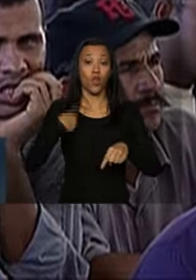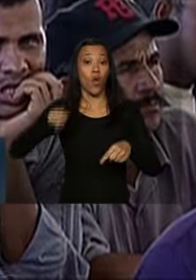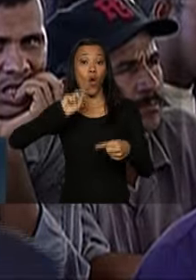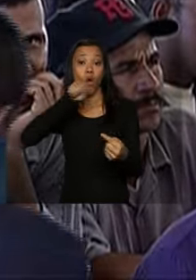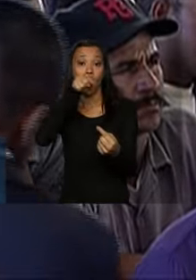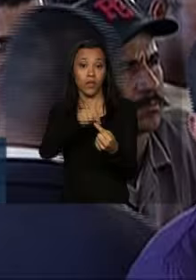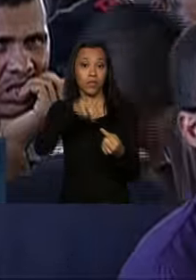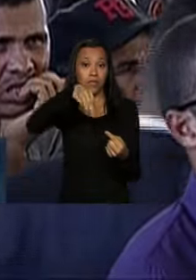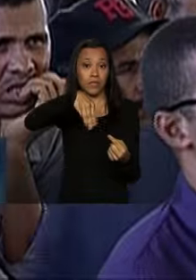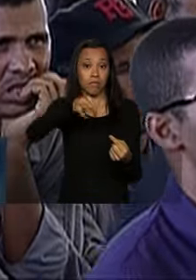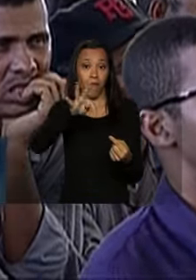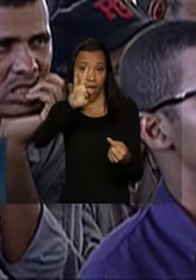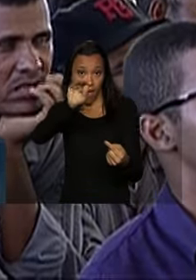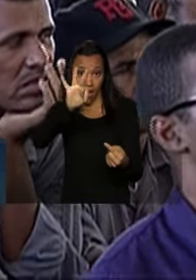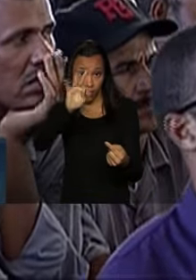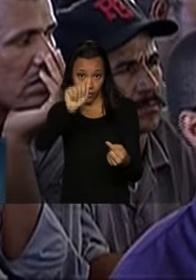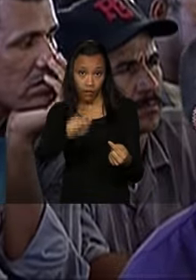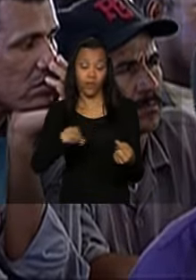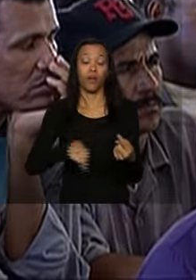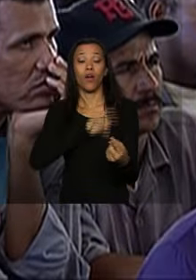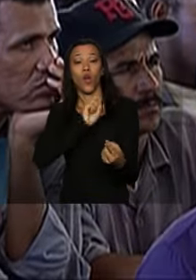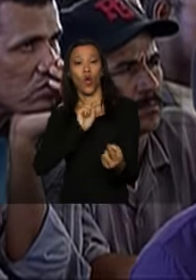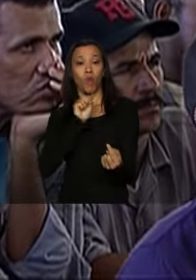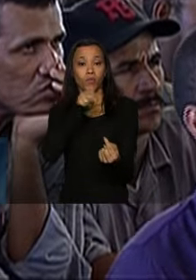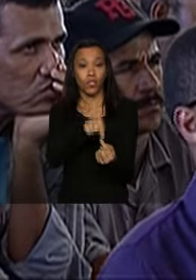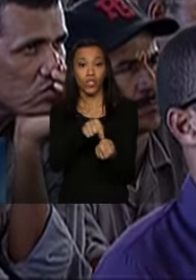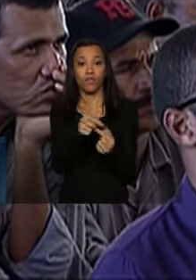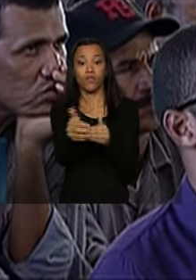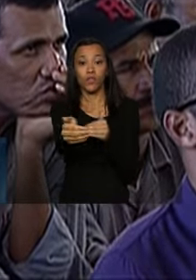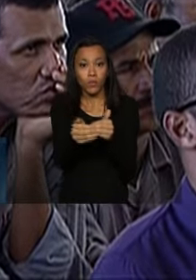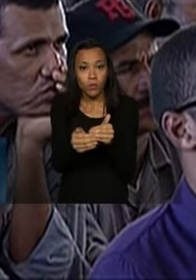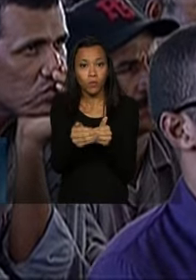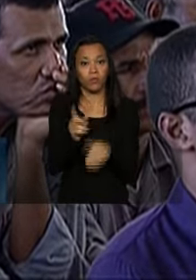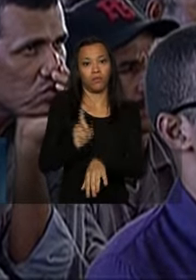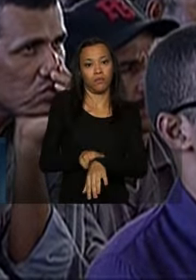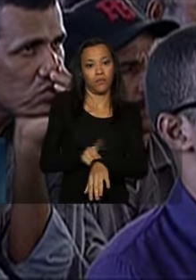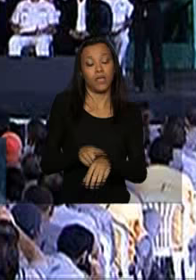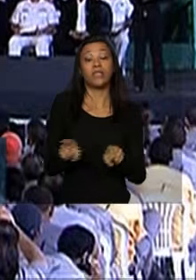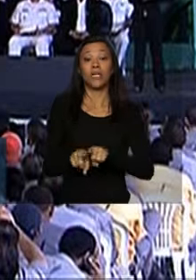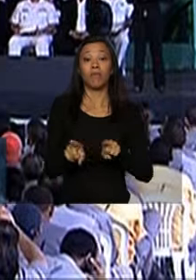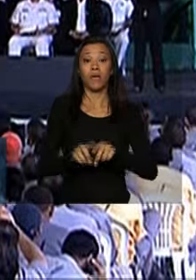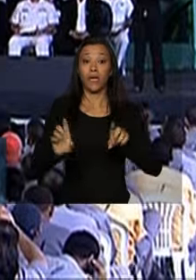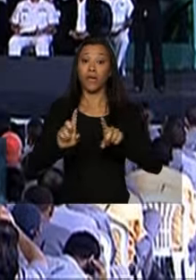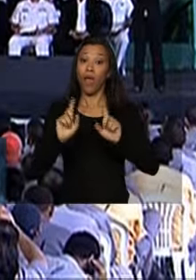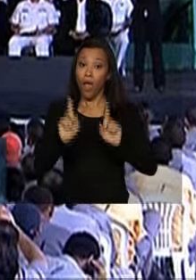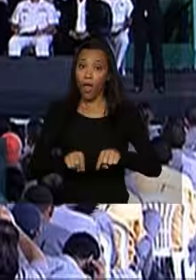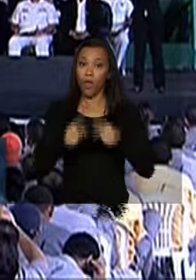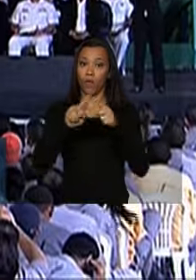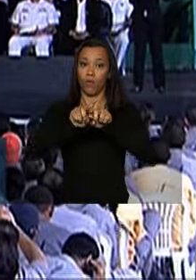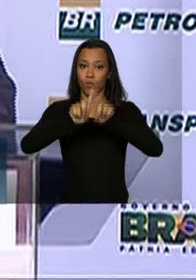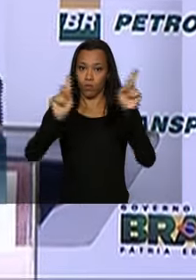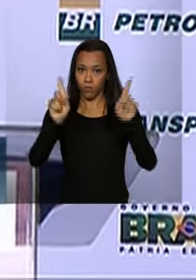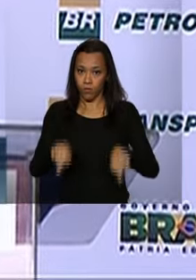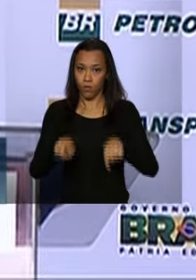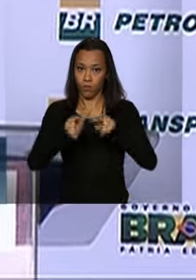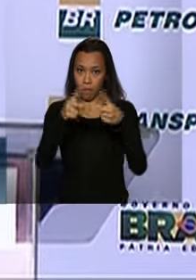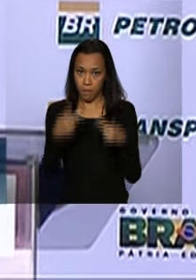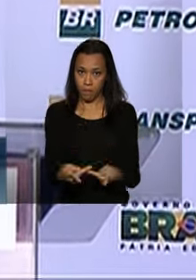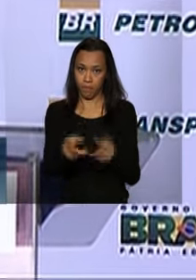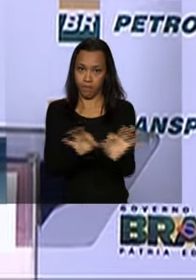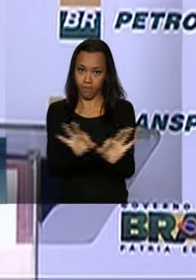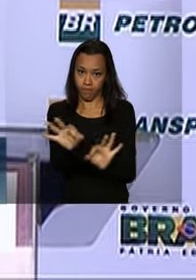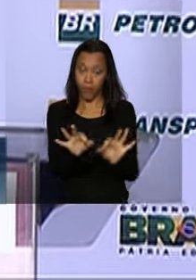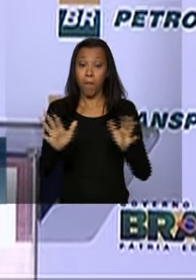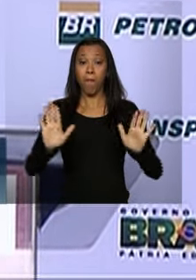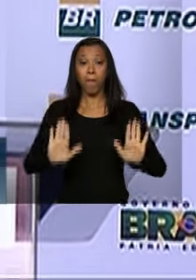metas, nossos objetivos de curto prazo e, como chamamos, o nosso plano de sobrevivência. Mas hoje aqui é dia de